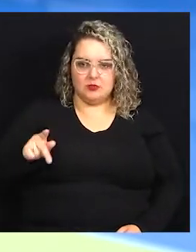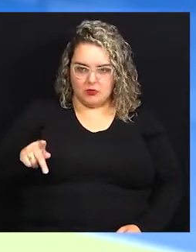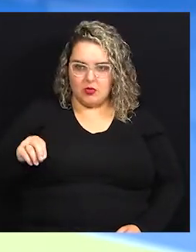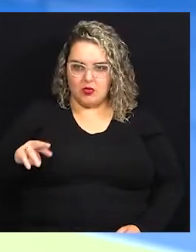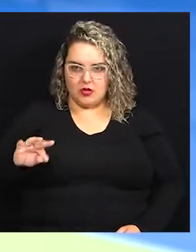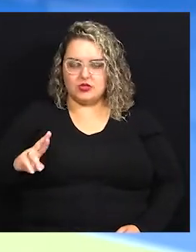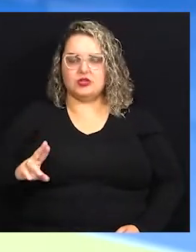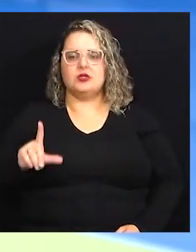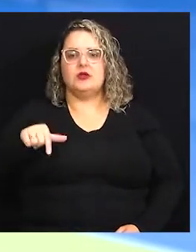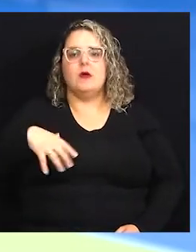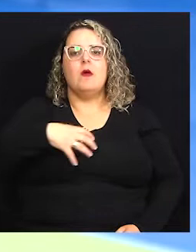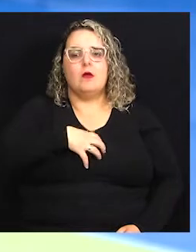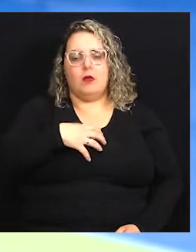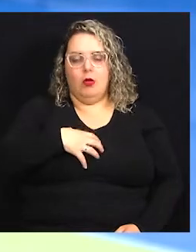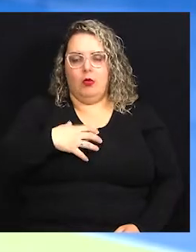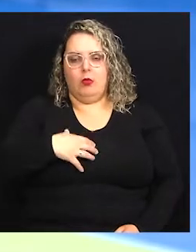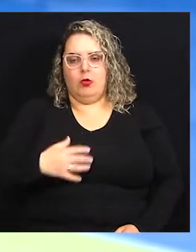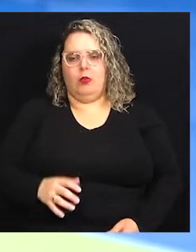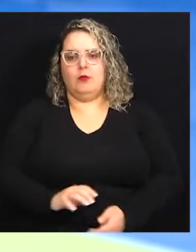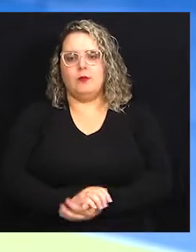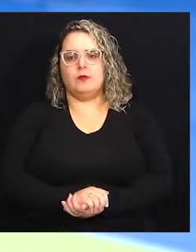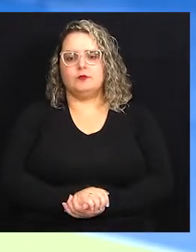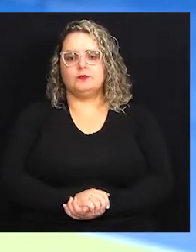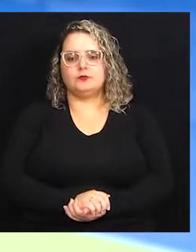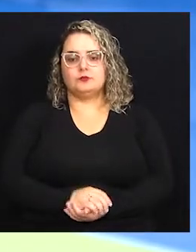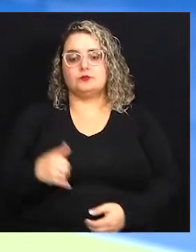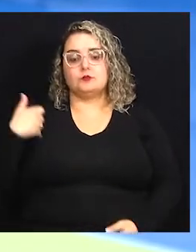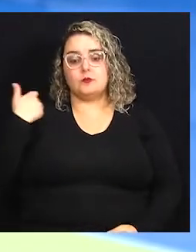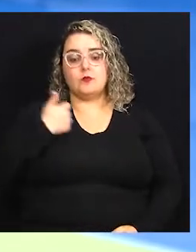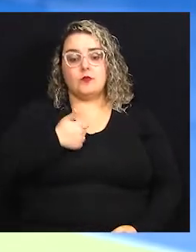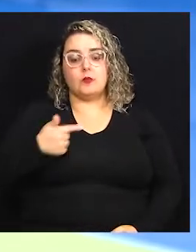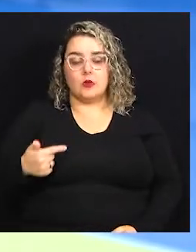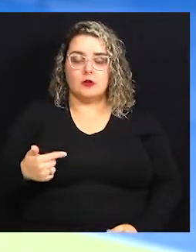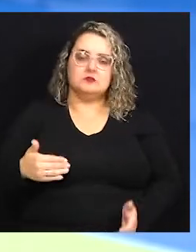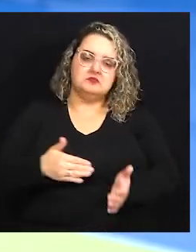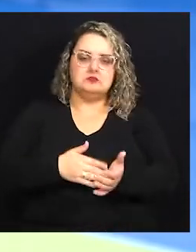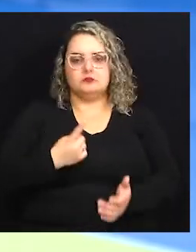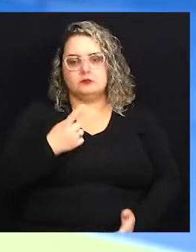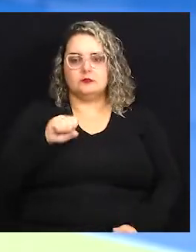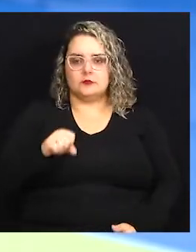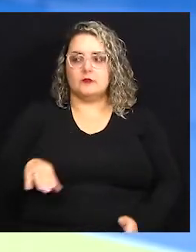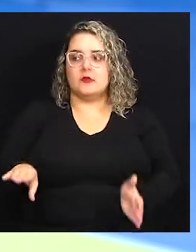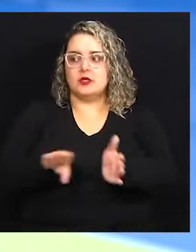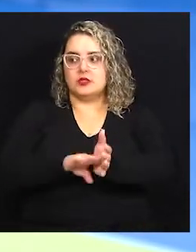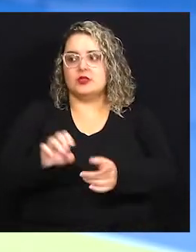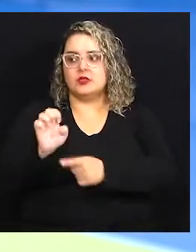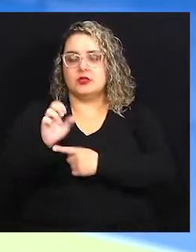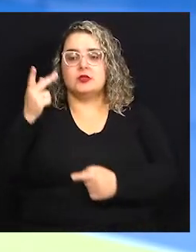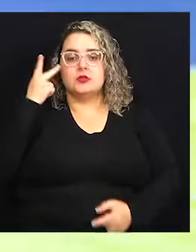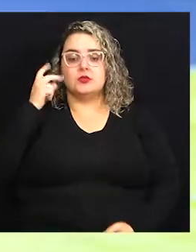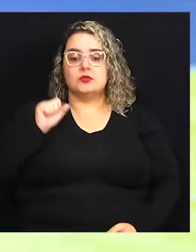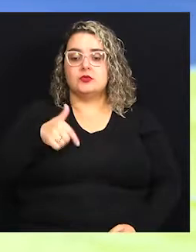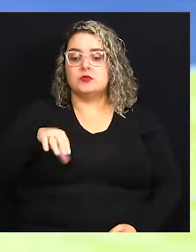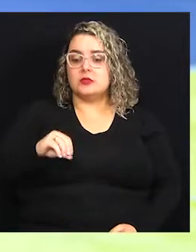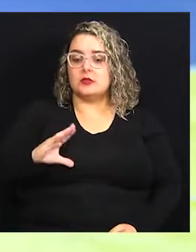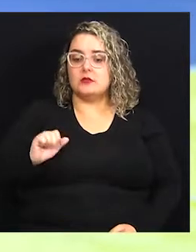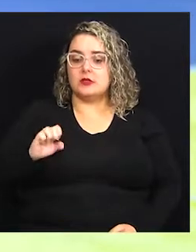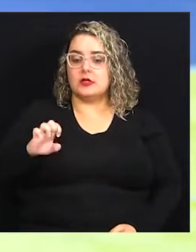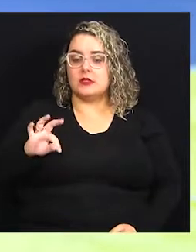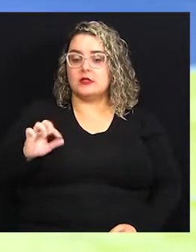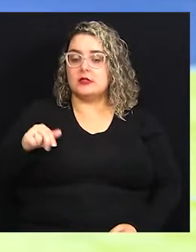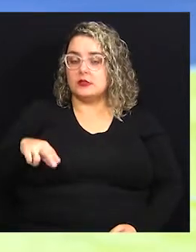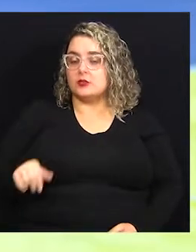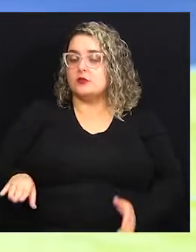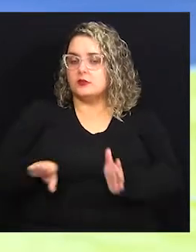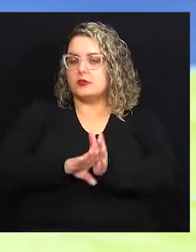Bahia. Aí aos 17 para 18 cheguei em São Paulo, no São Caetano, para jogar. Tá. E como é que